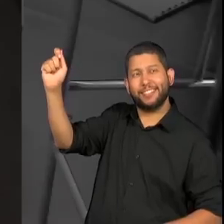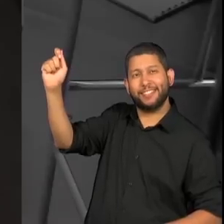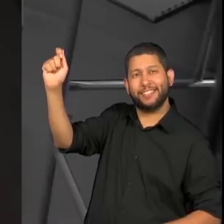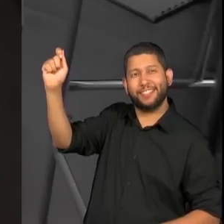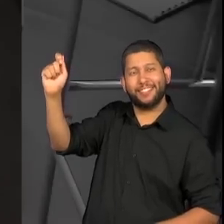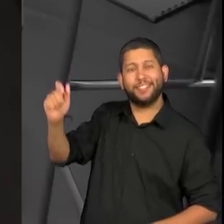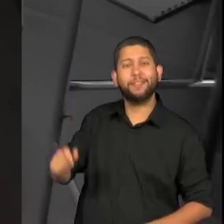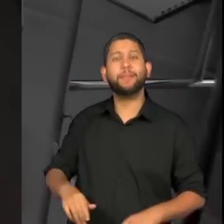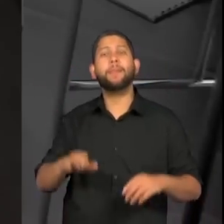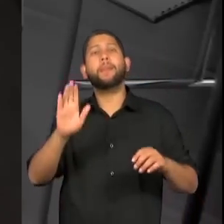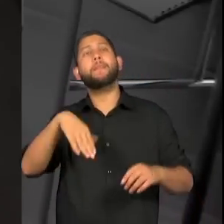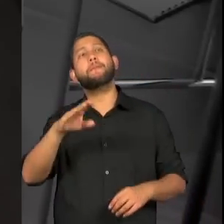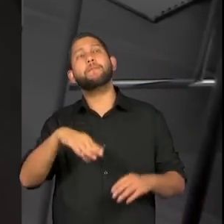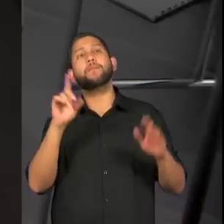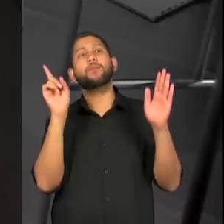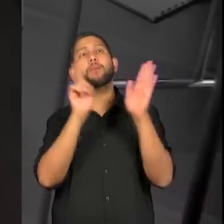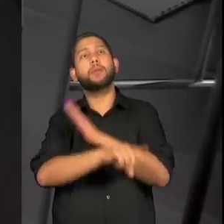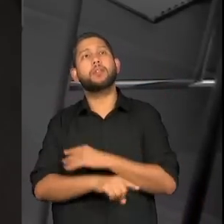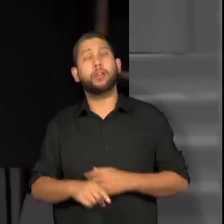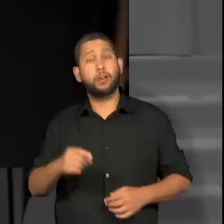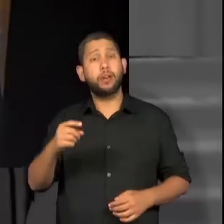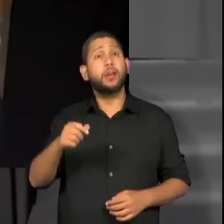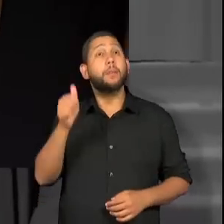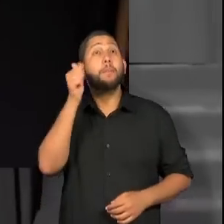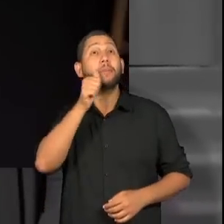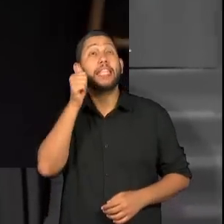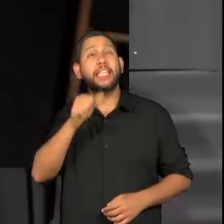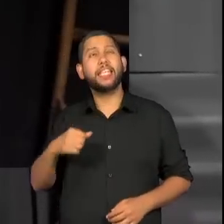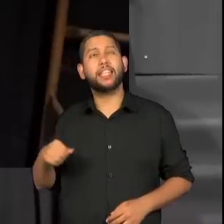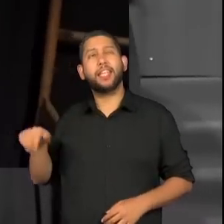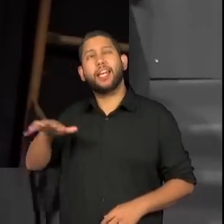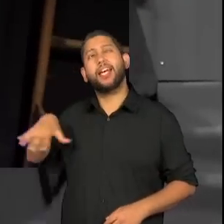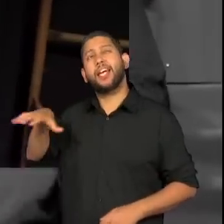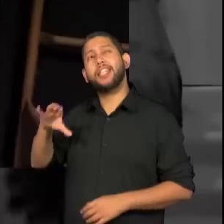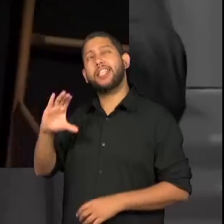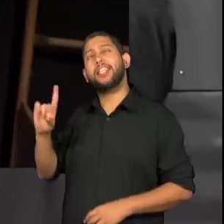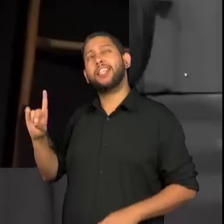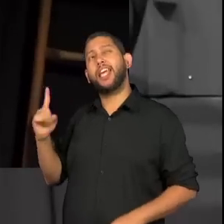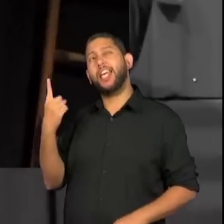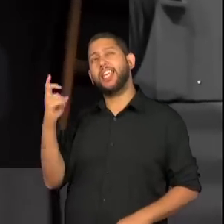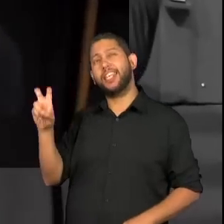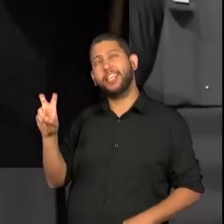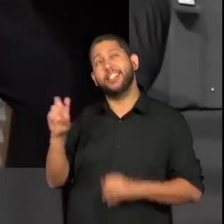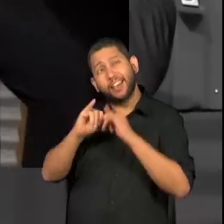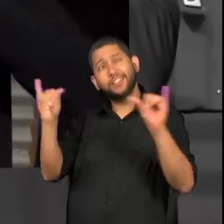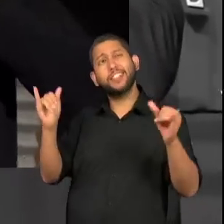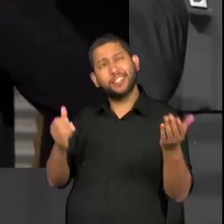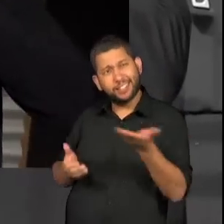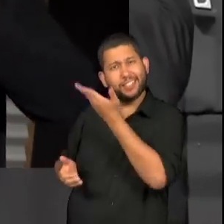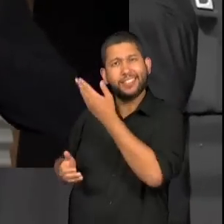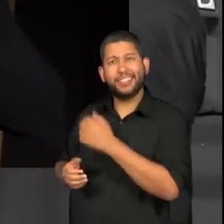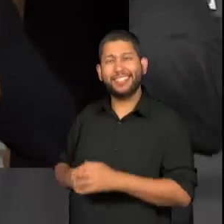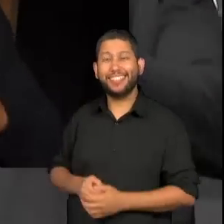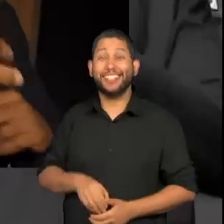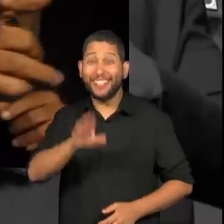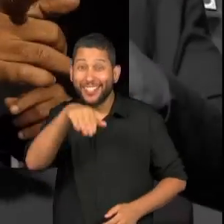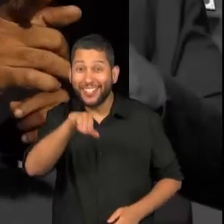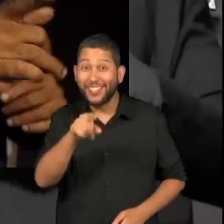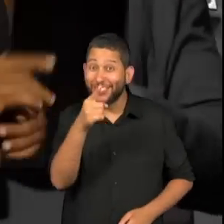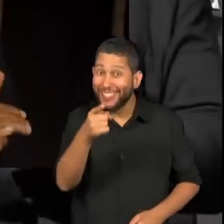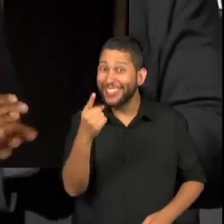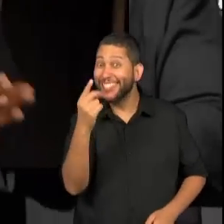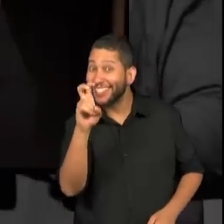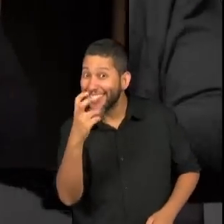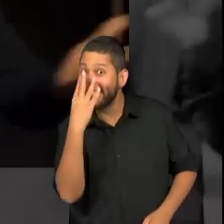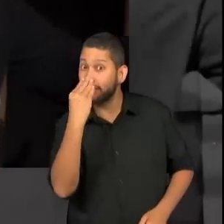Ô, Bill, manda um recado pra menina do 15, aquela que você não quis. Menina do 15 que não me quis,